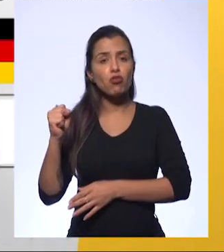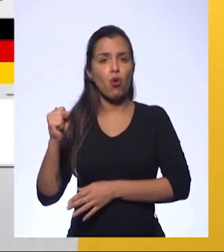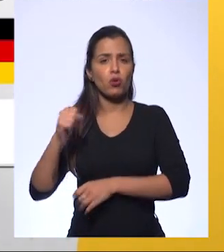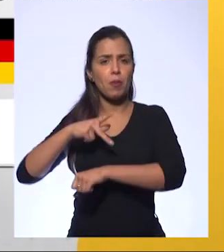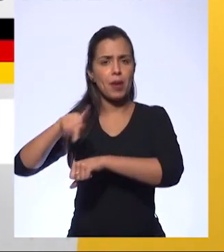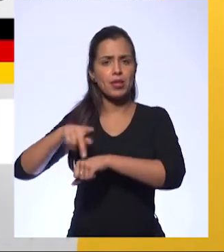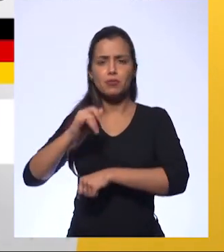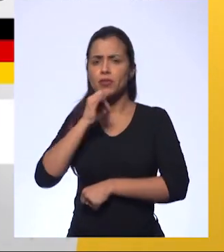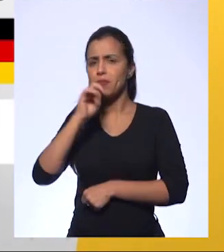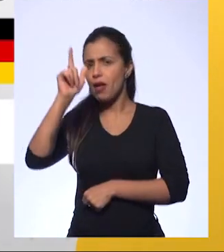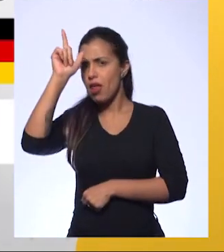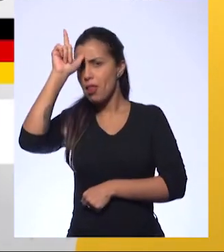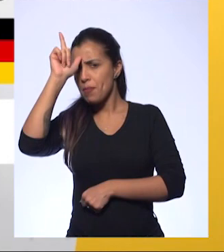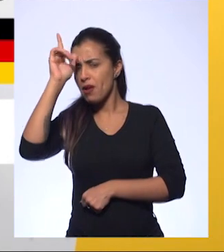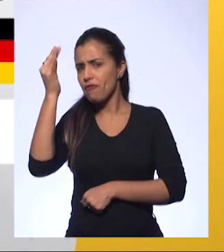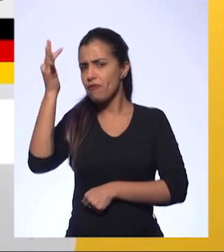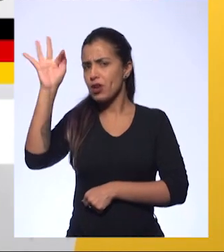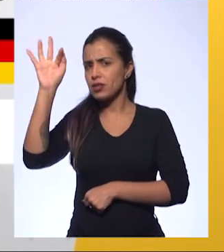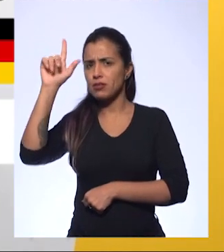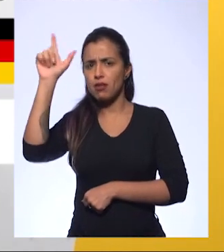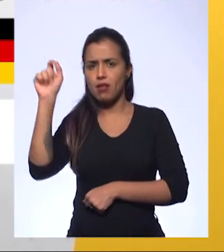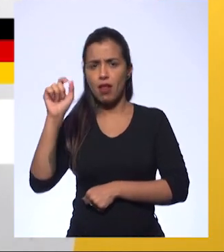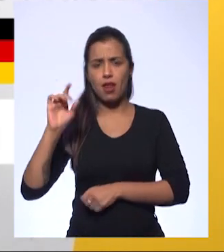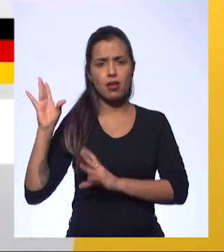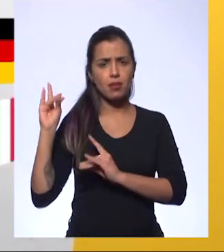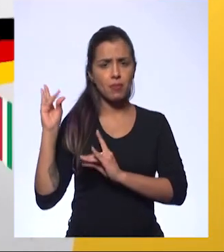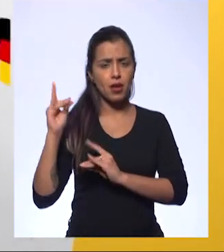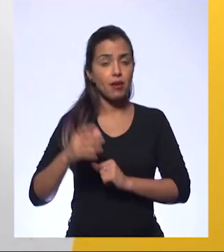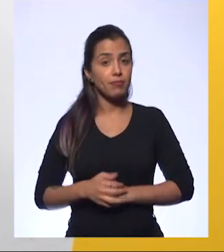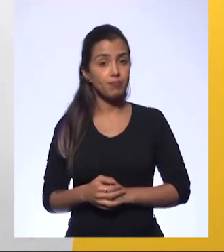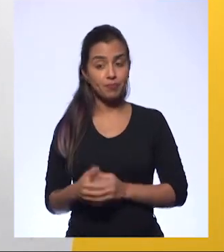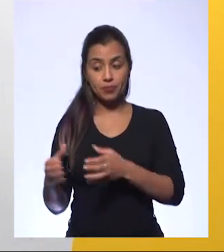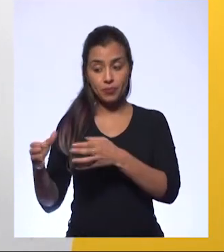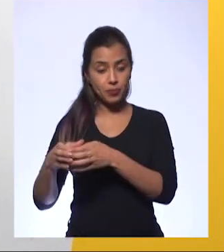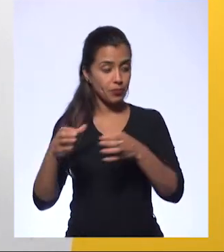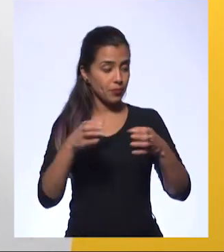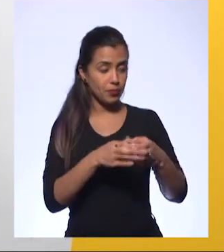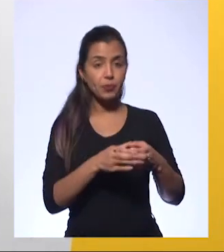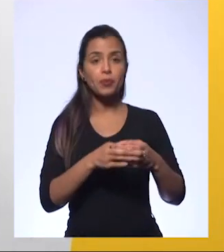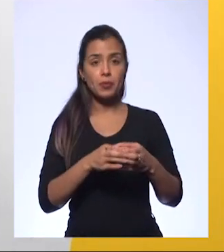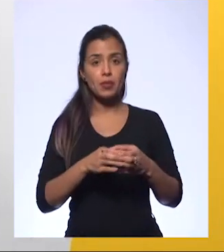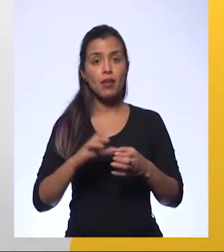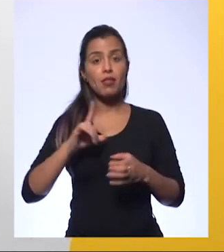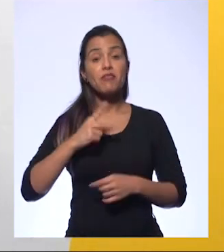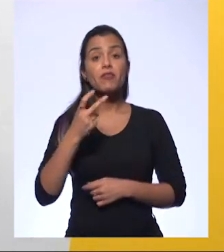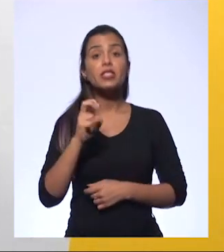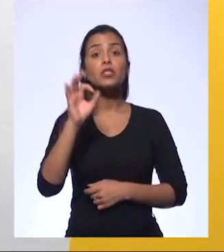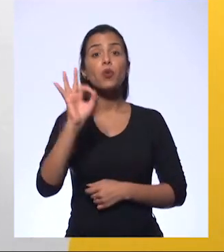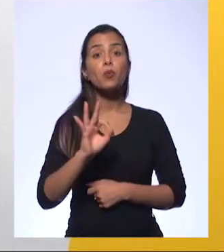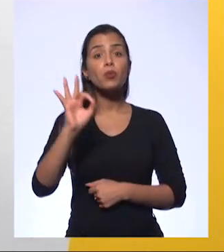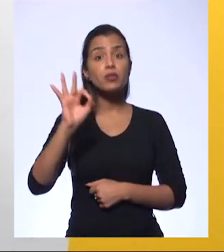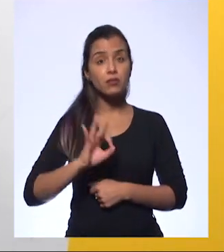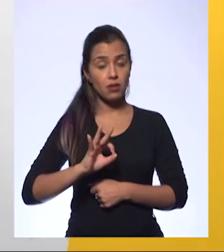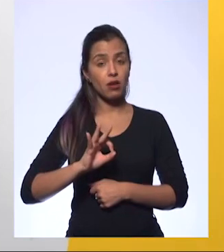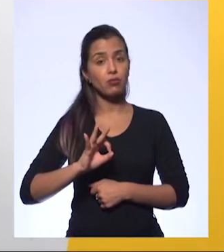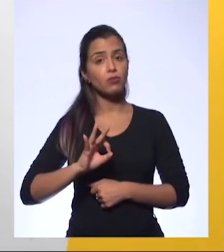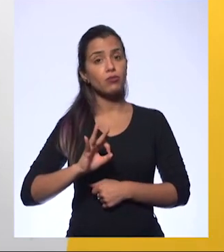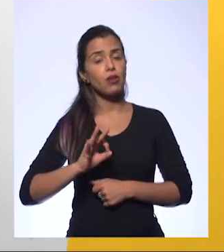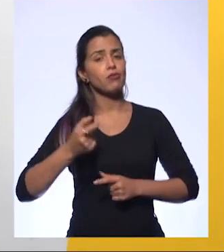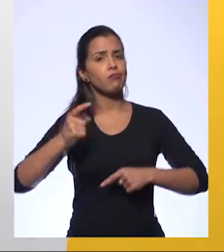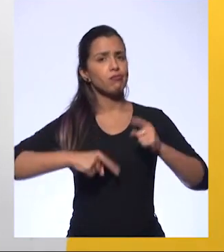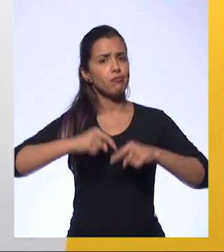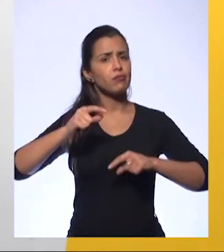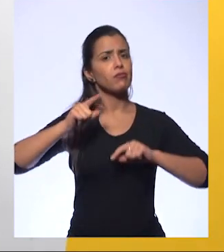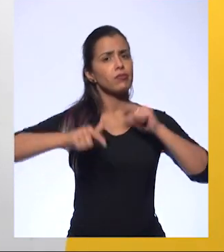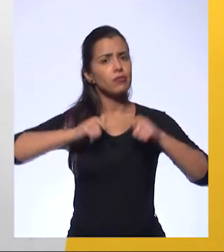Alemanha, França, Itália e Espanha. Juntos, os dois grupos representam 25% da produção de bens e serviços